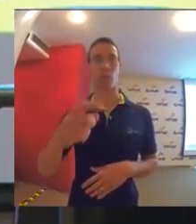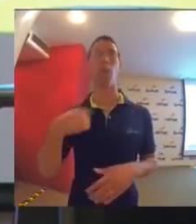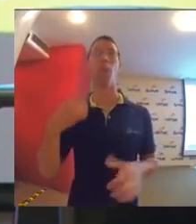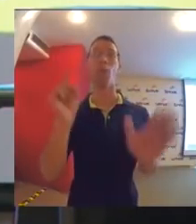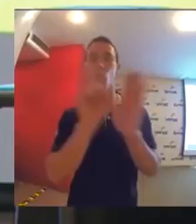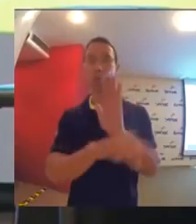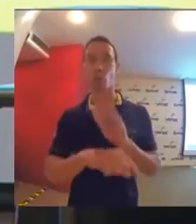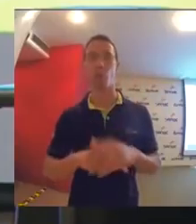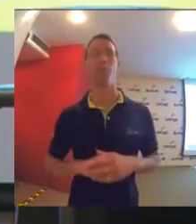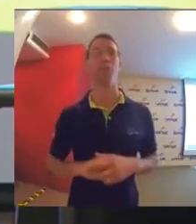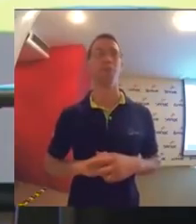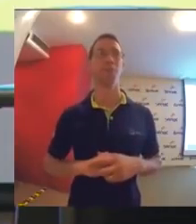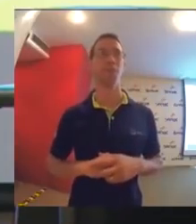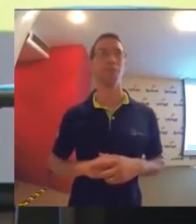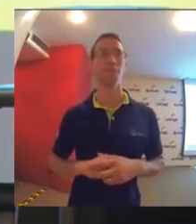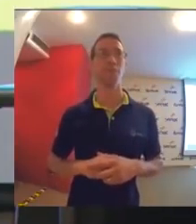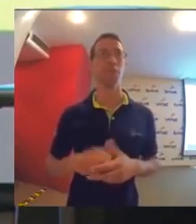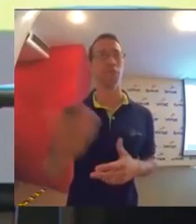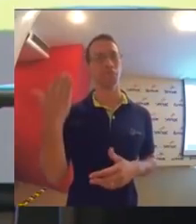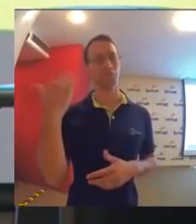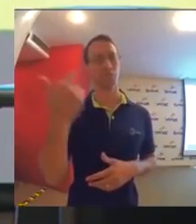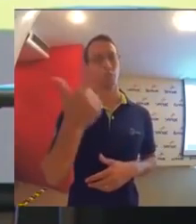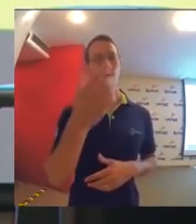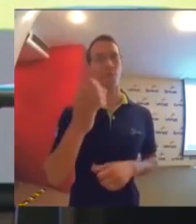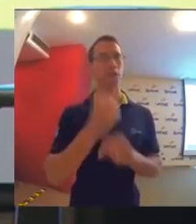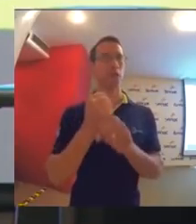perguntou, isto há uns 20 anos atrás,